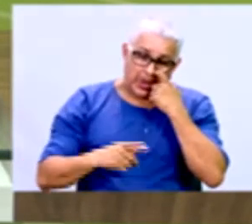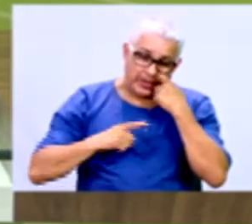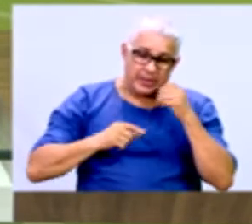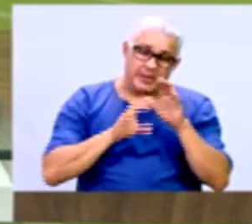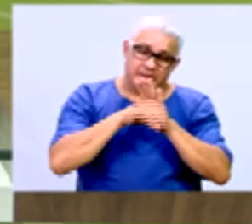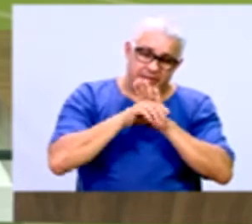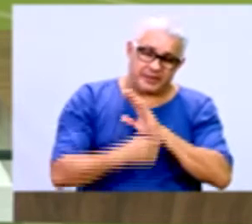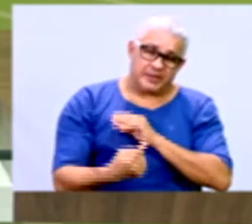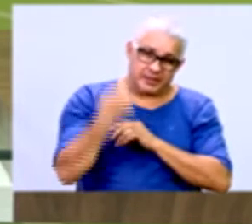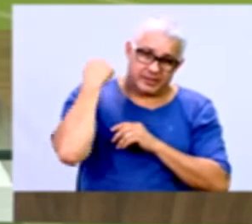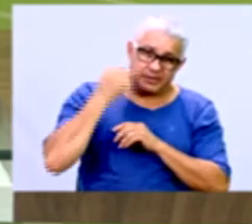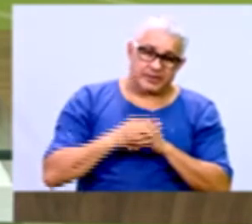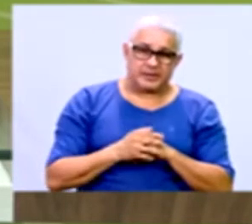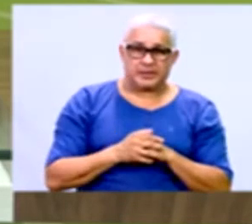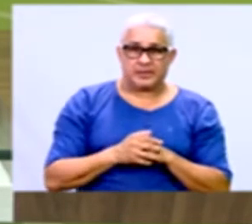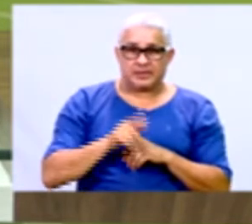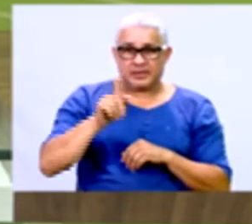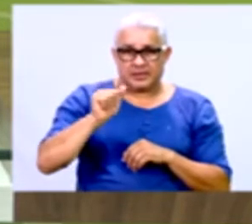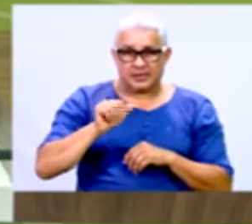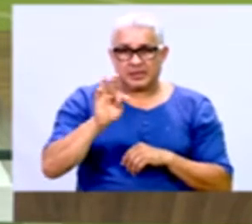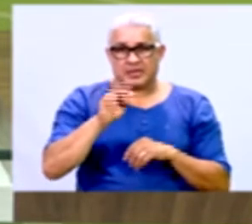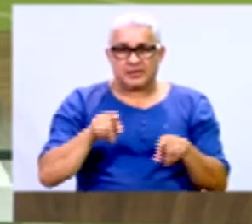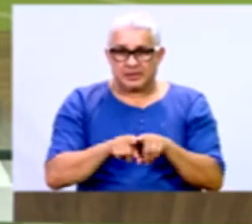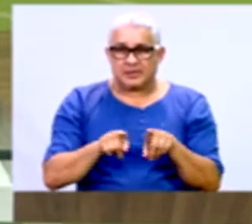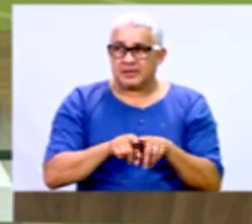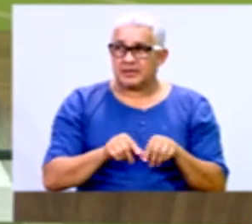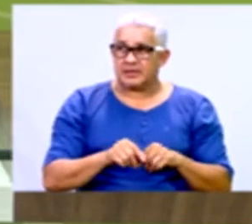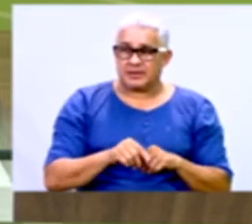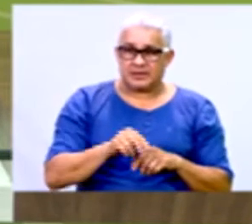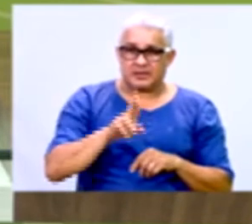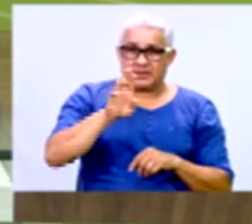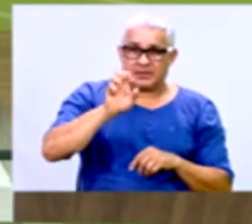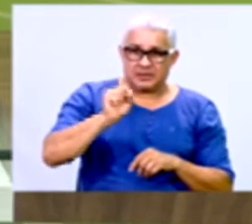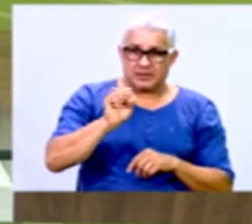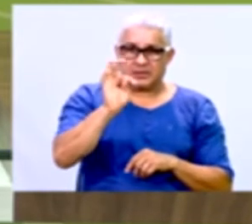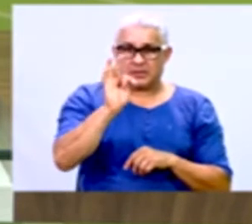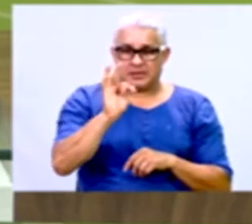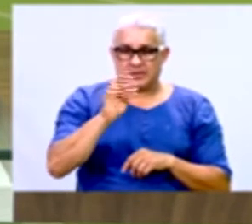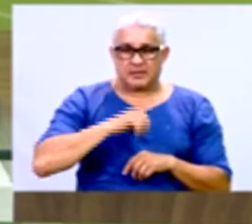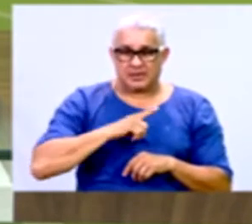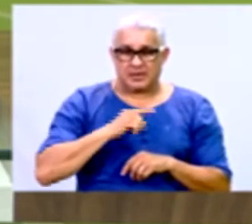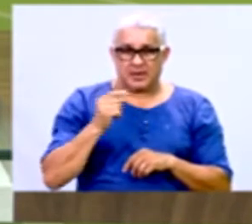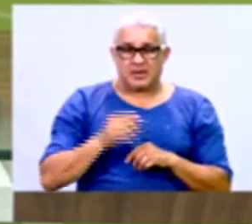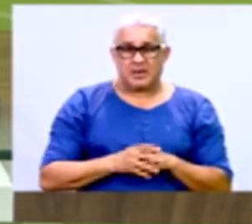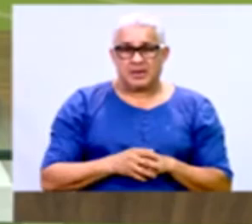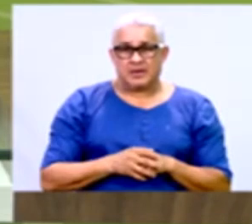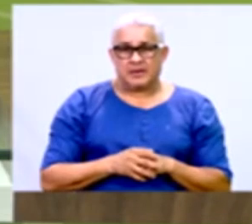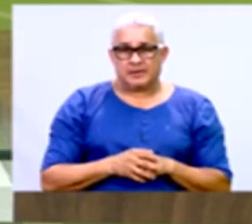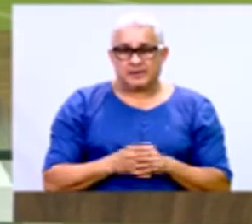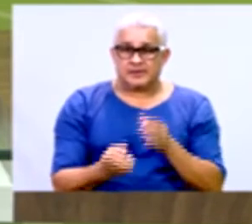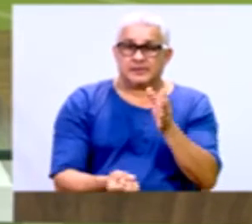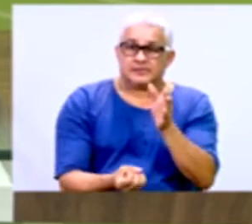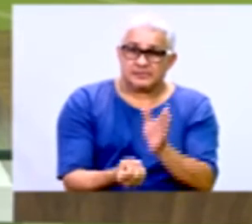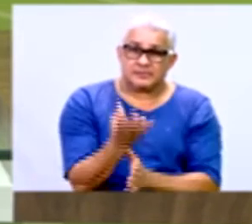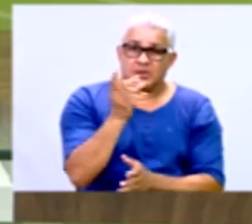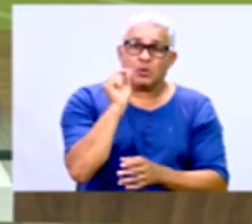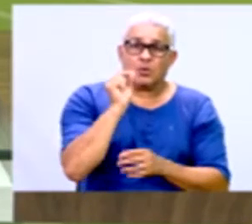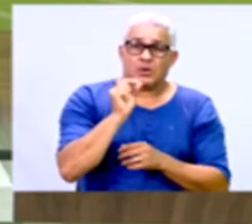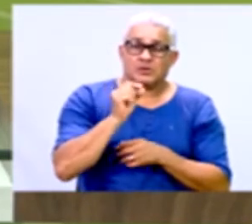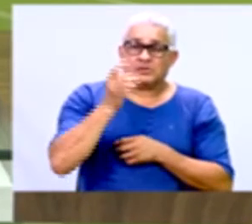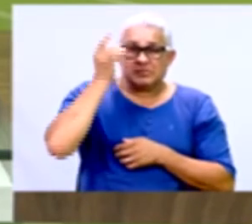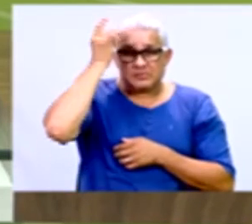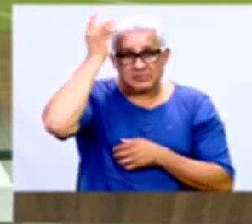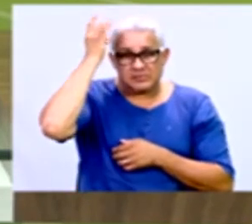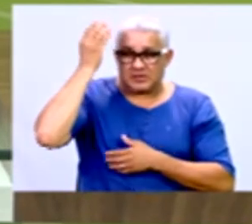de GET, de POST, e o REST ele veio aí para facilitar, vamos dizer,